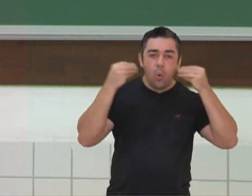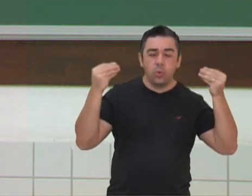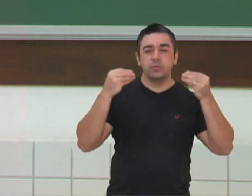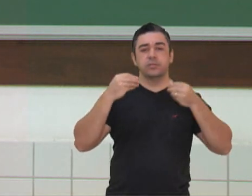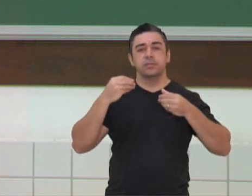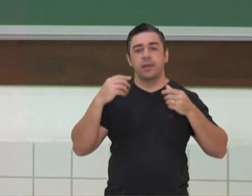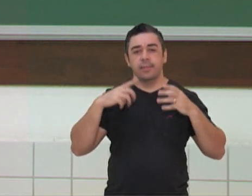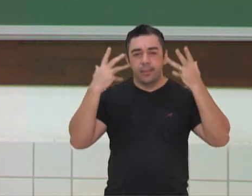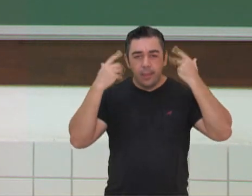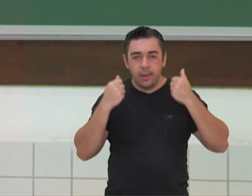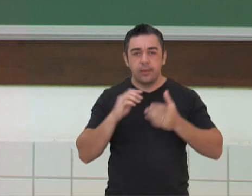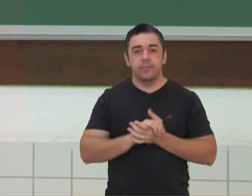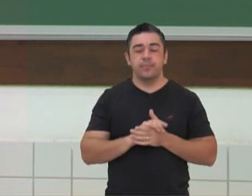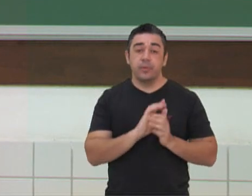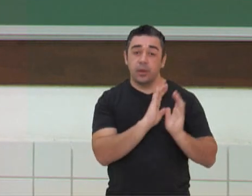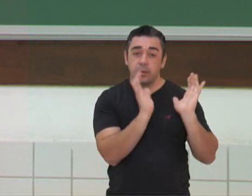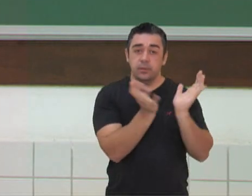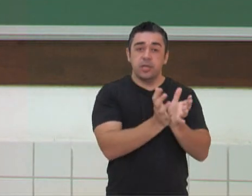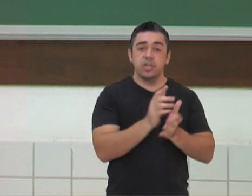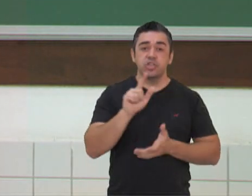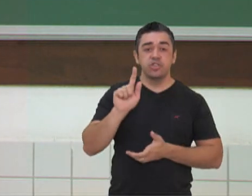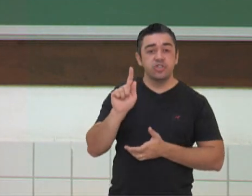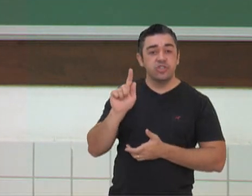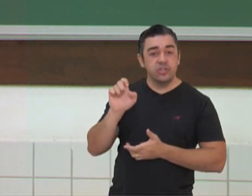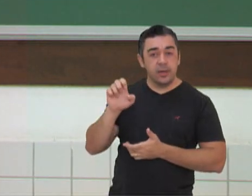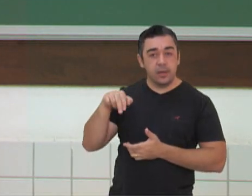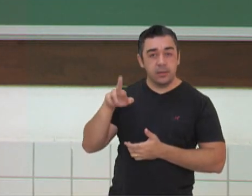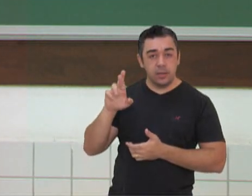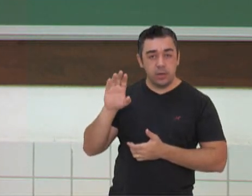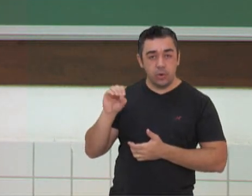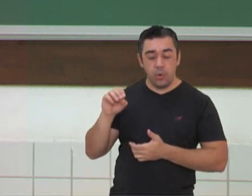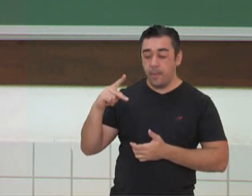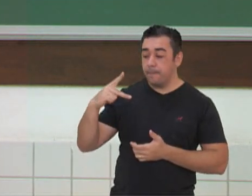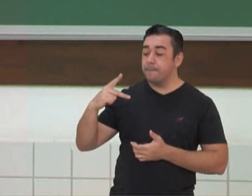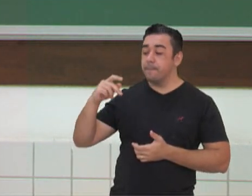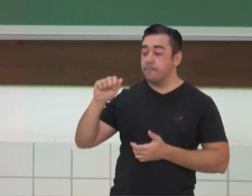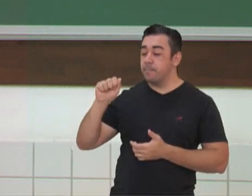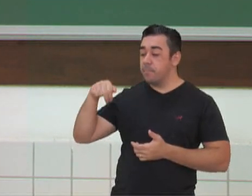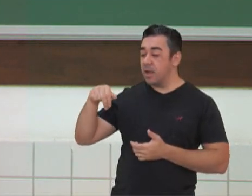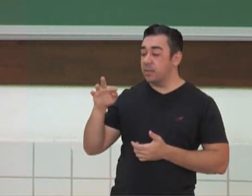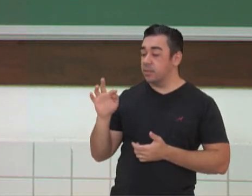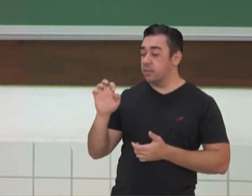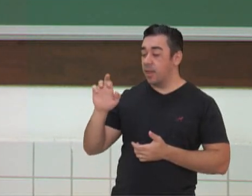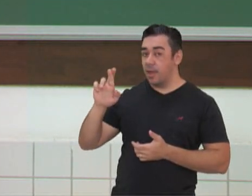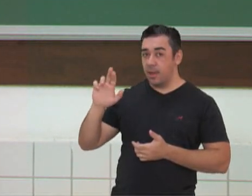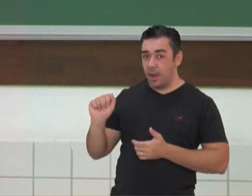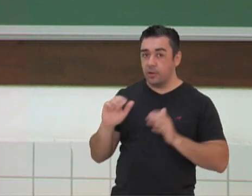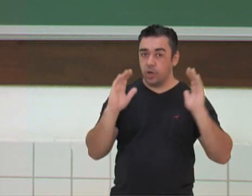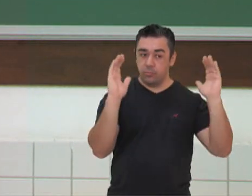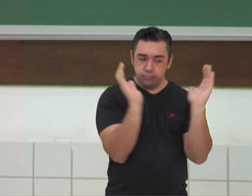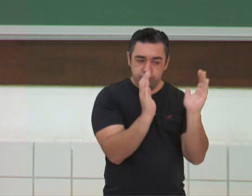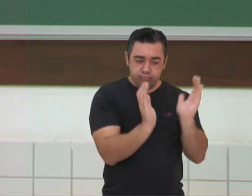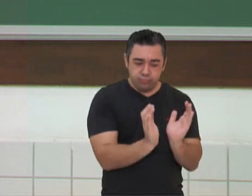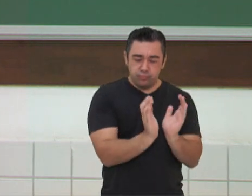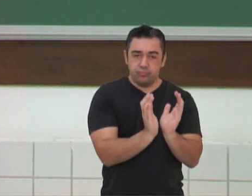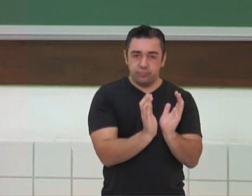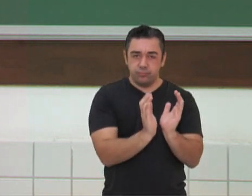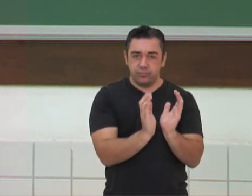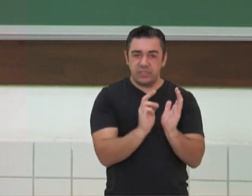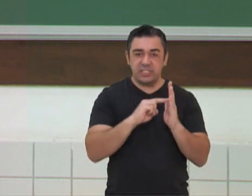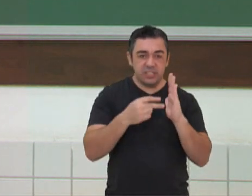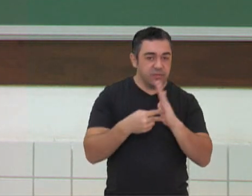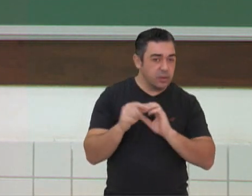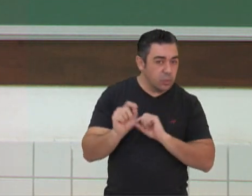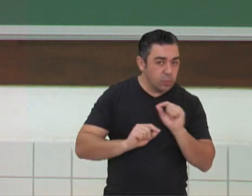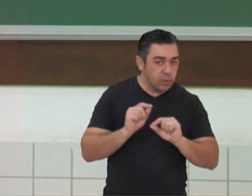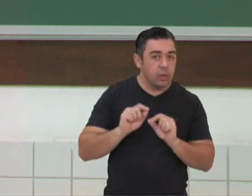bastante coisa. Então, eu vou para o gênero, Panthera. Quando eu chego no gênero, já fica mais restrito. Então, quando eu estou falando do gênero Panthera, eu posso estar